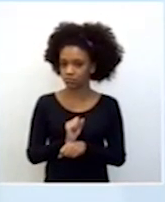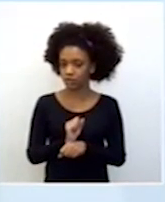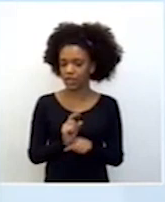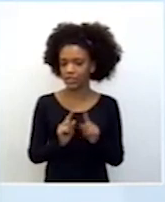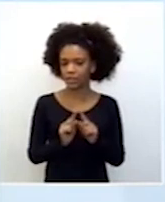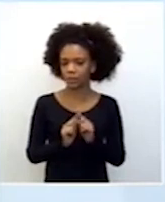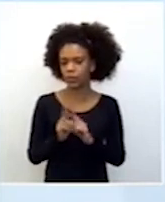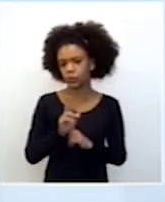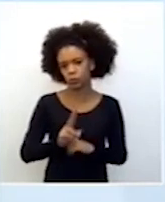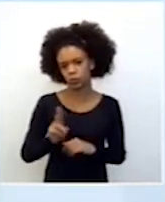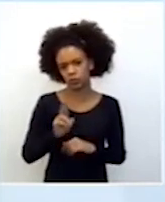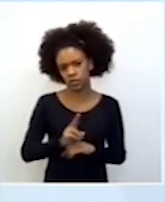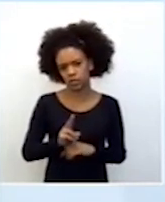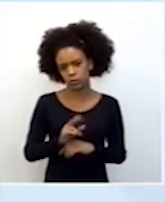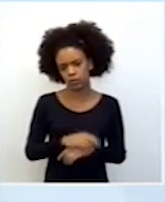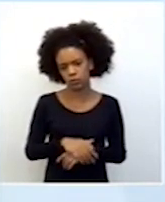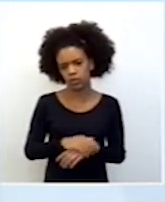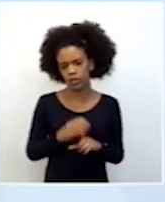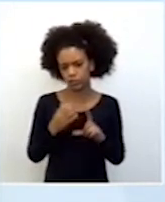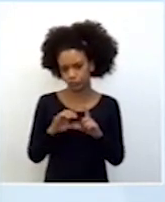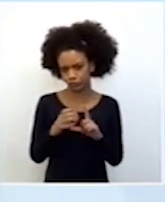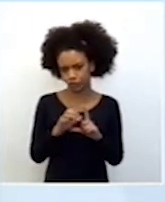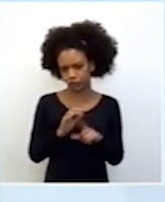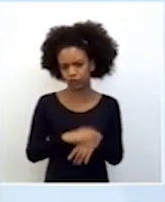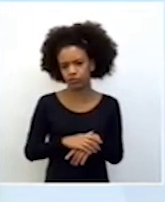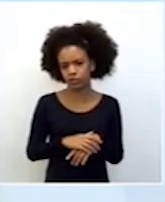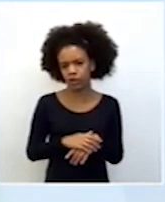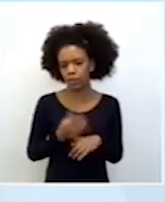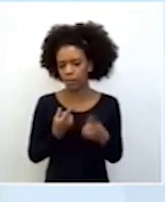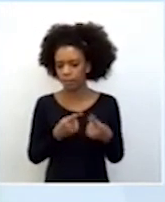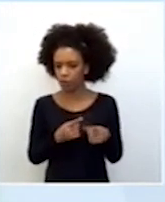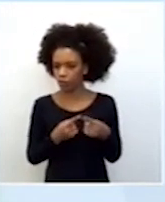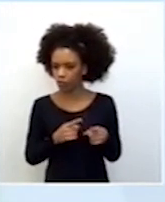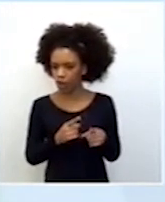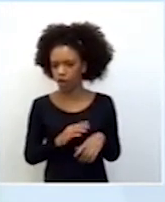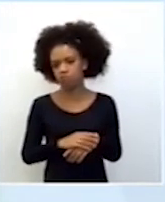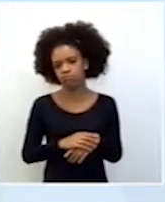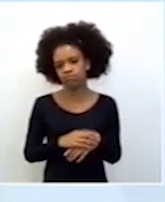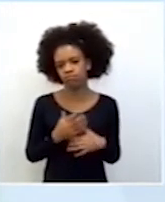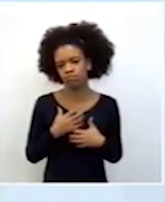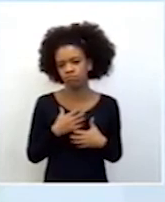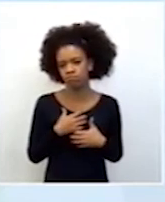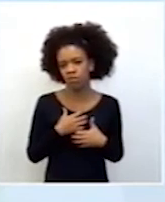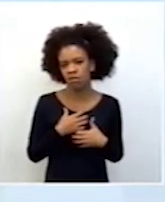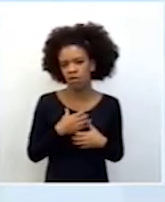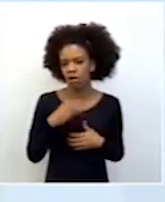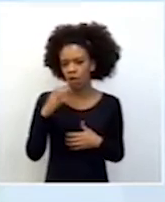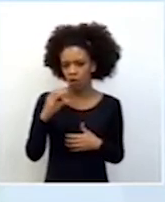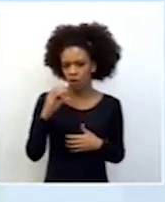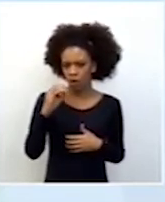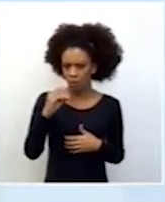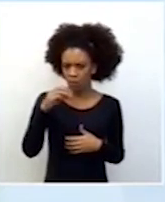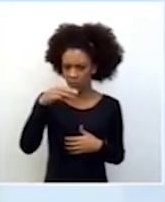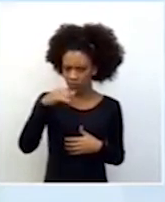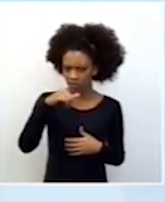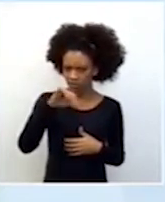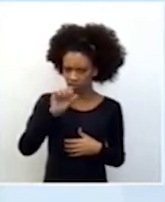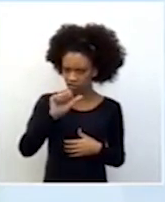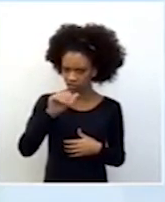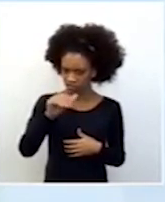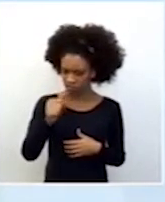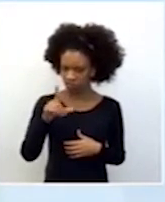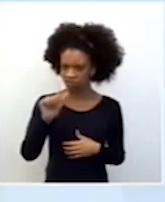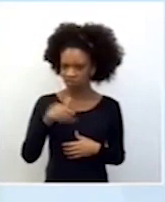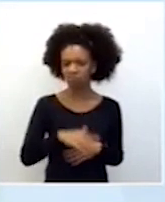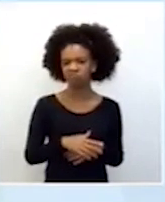muito usado em charges para provocar o efeito de comicidade. Comicidade, gente,